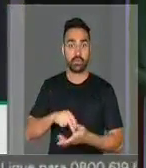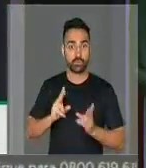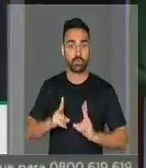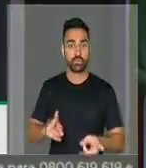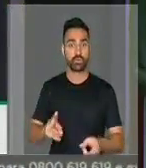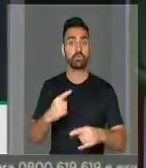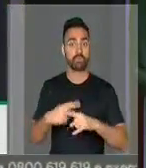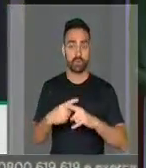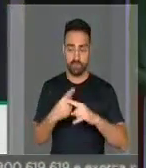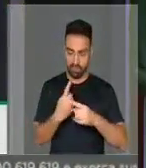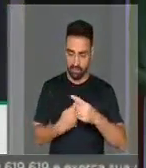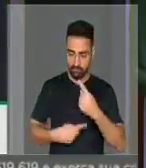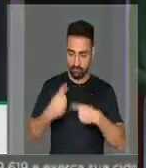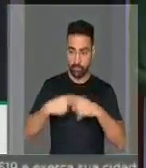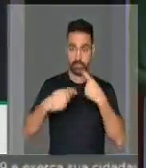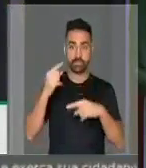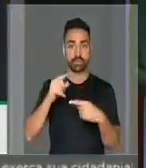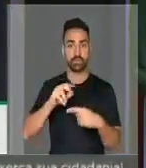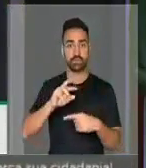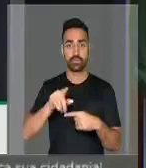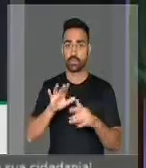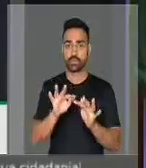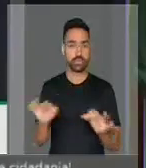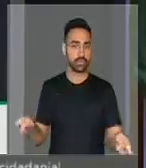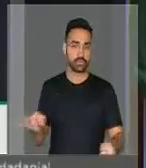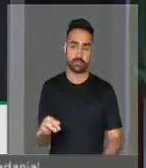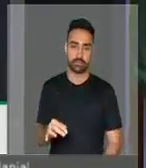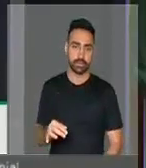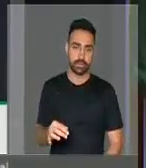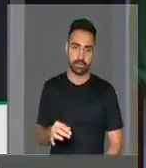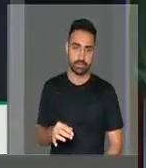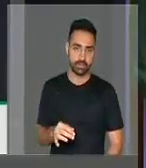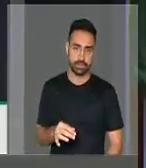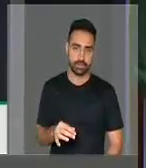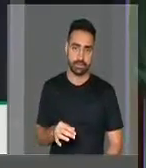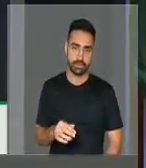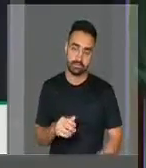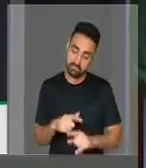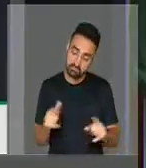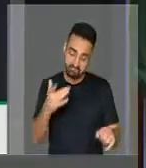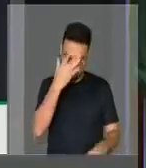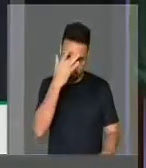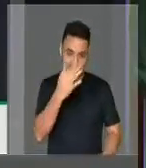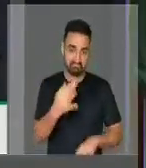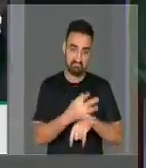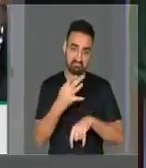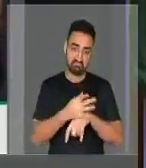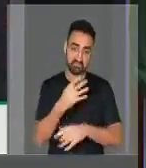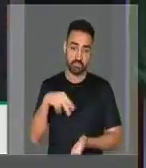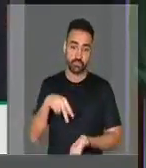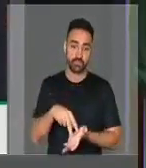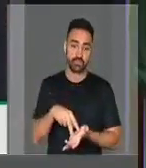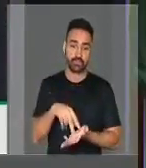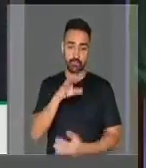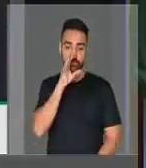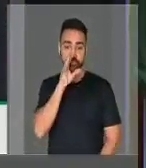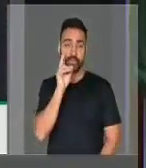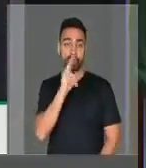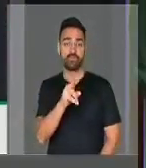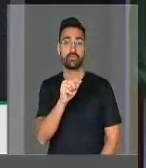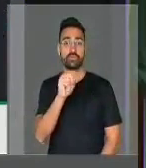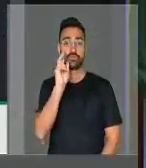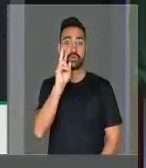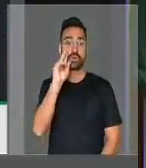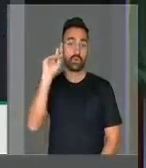fazer a revolução não é um lazer, nem uma tarefa simples, e nem o foi assistir à memória